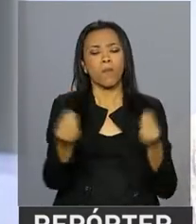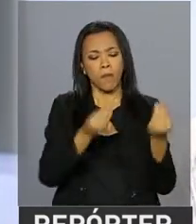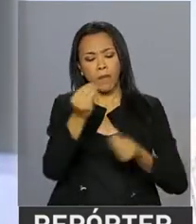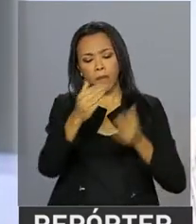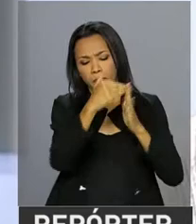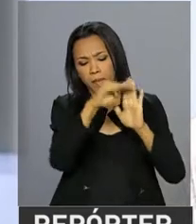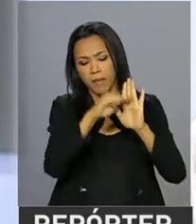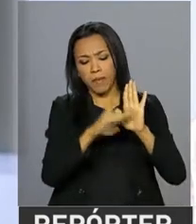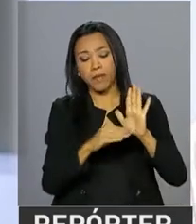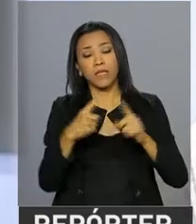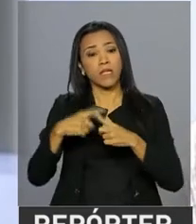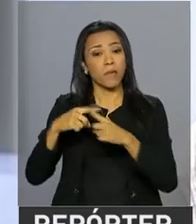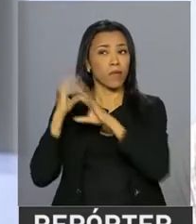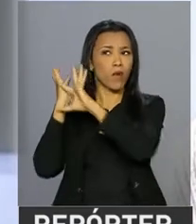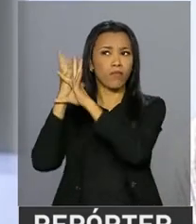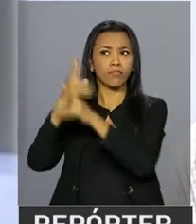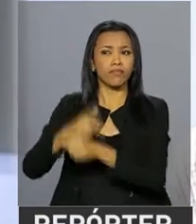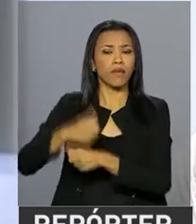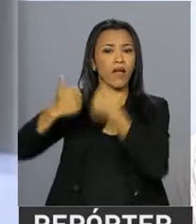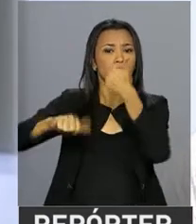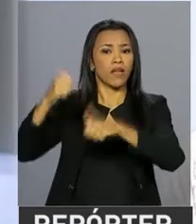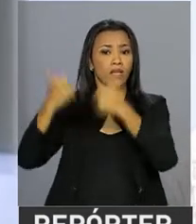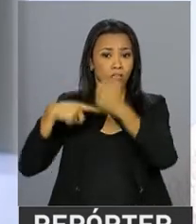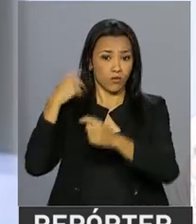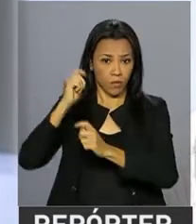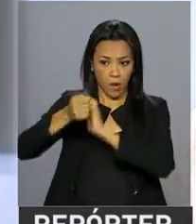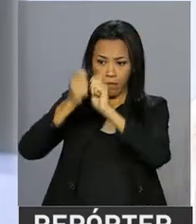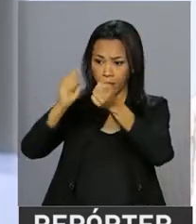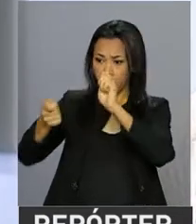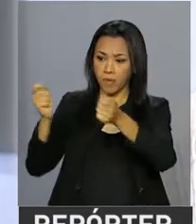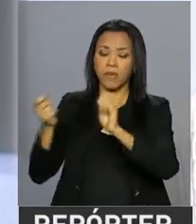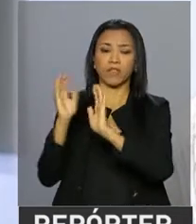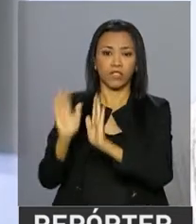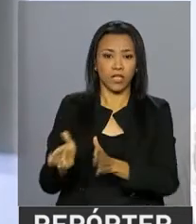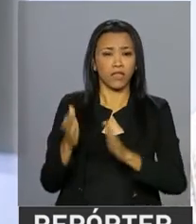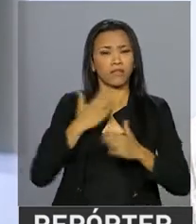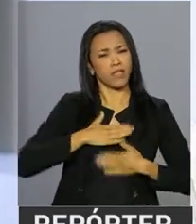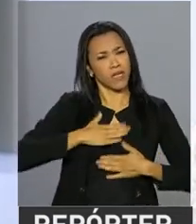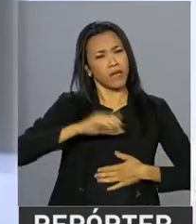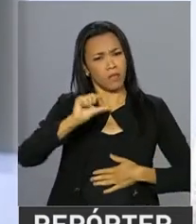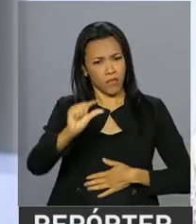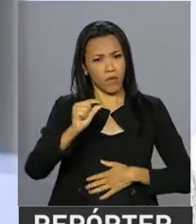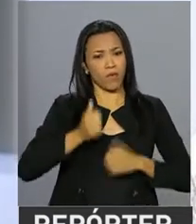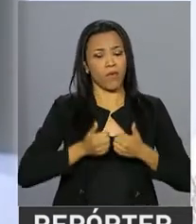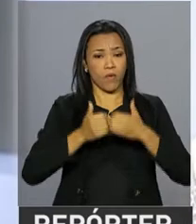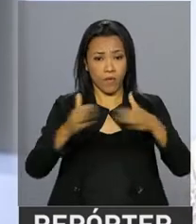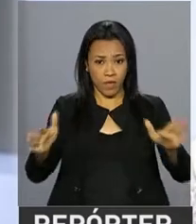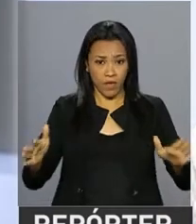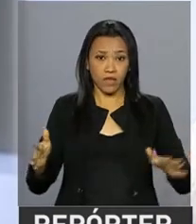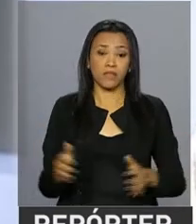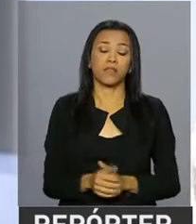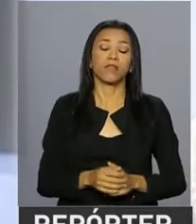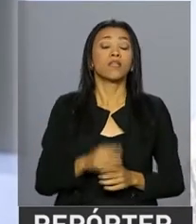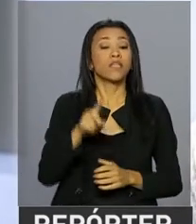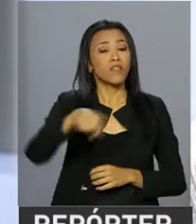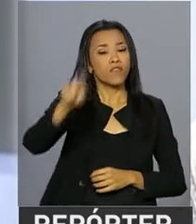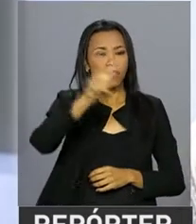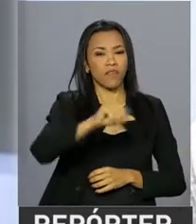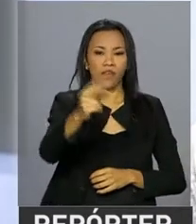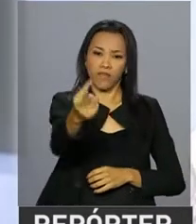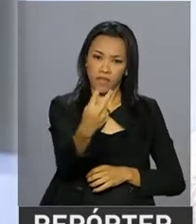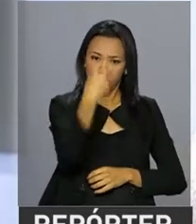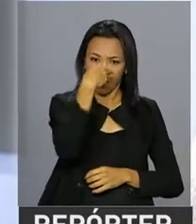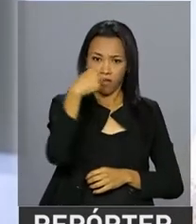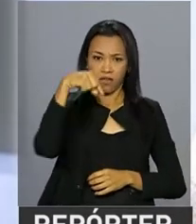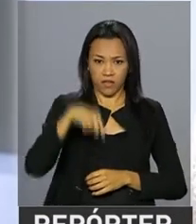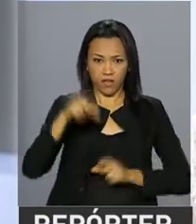um balanço dos pagamentos já realizados em uma entrevista coletiva que começa daqui a pouquinho aqui na sede da caixa onde eu estou e que você assiste ao vivo